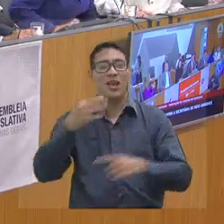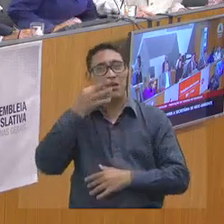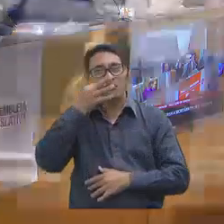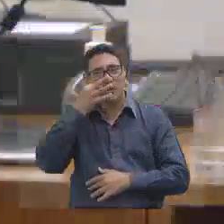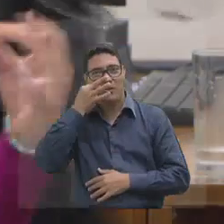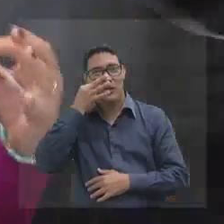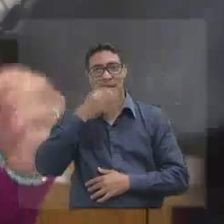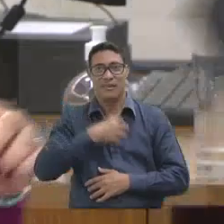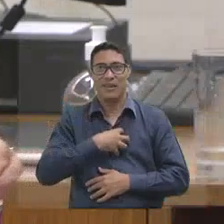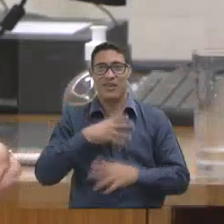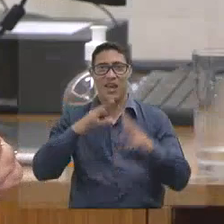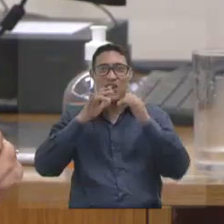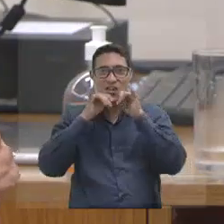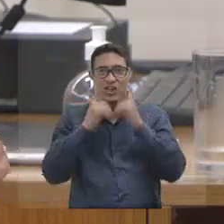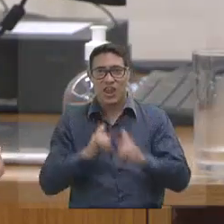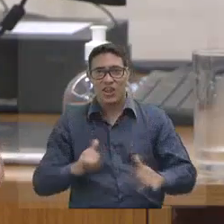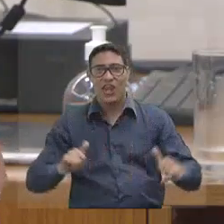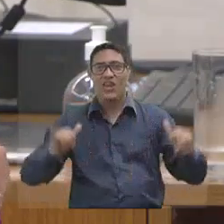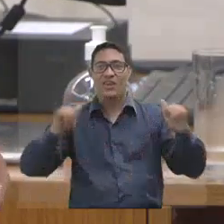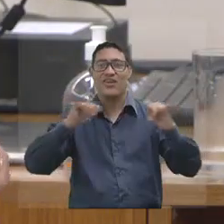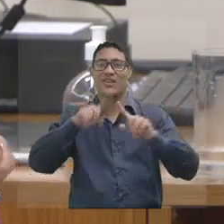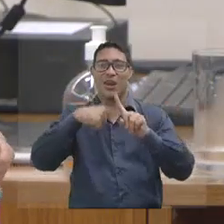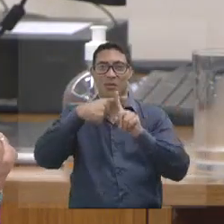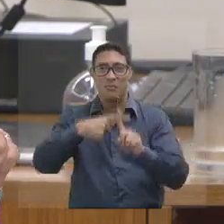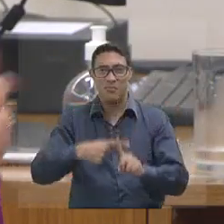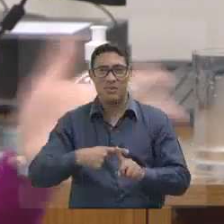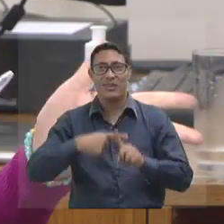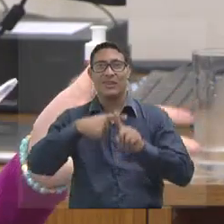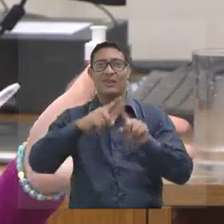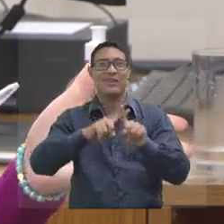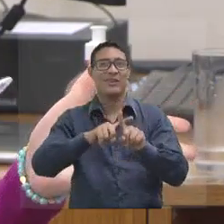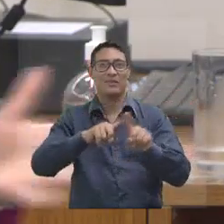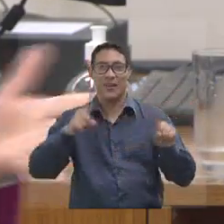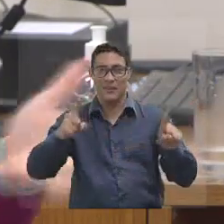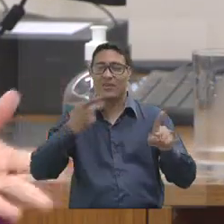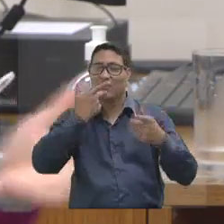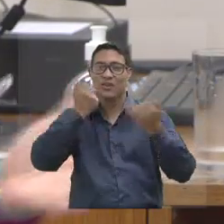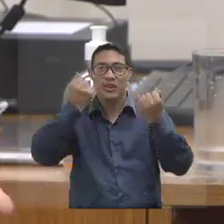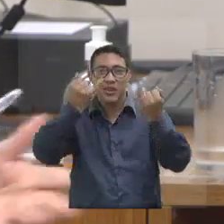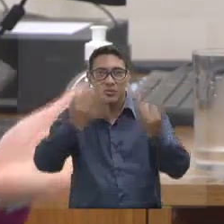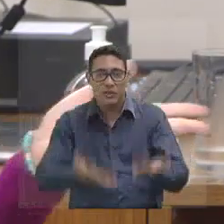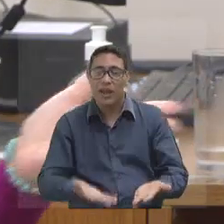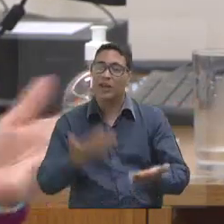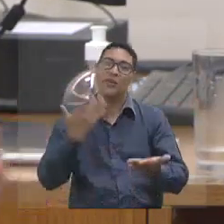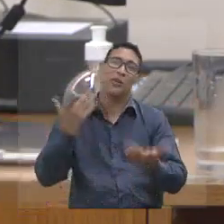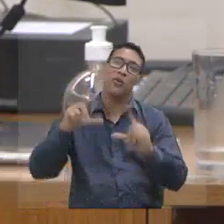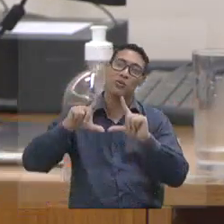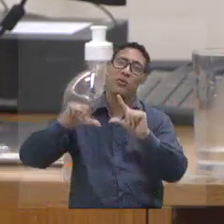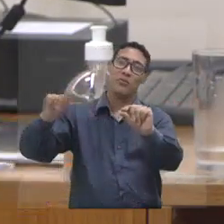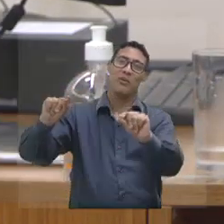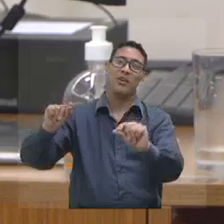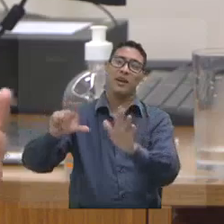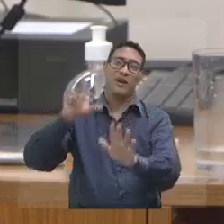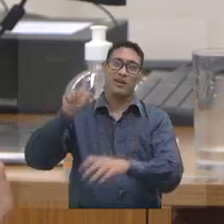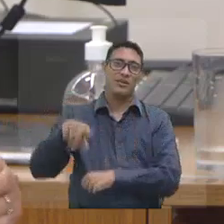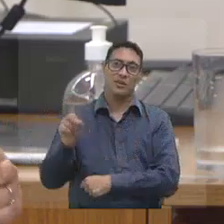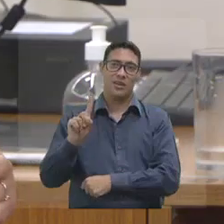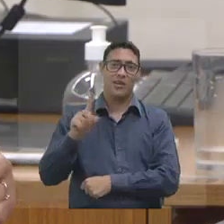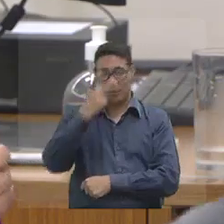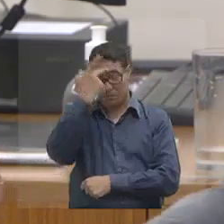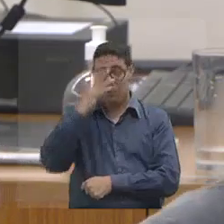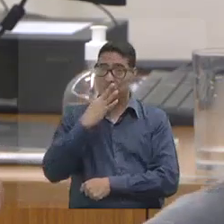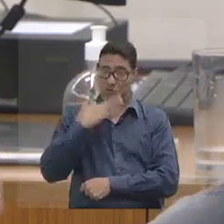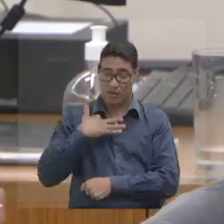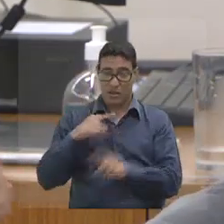eu percebi essa energia toda positiva mas eu quero justificar Eu não costumo sair antes do término né quem Quem me conhece sabe disso